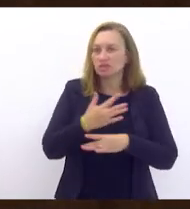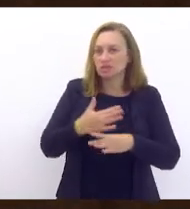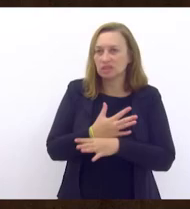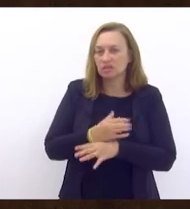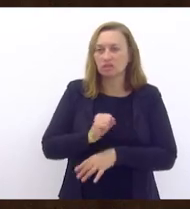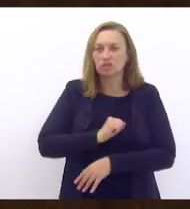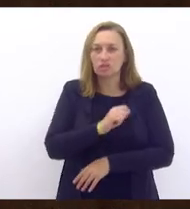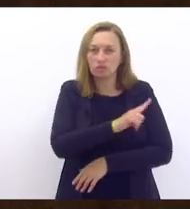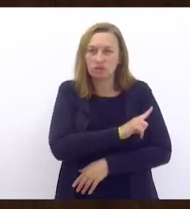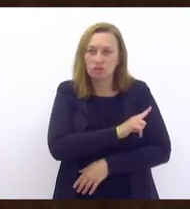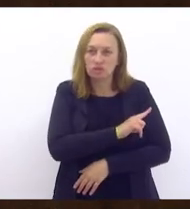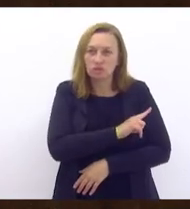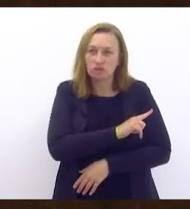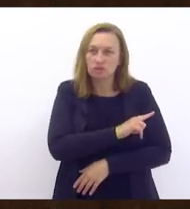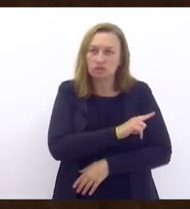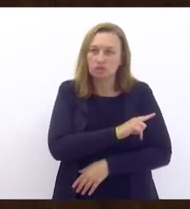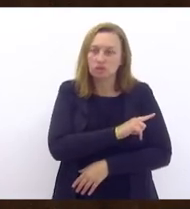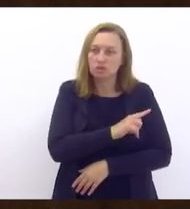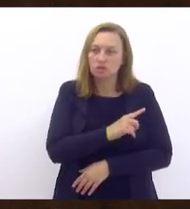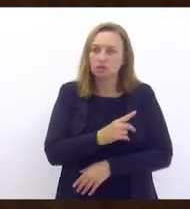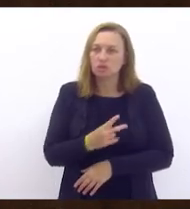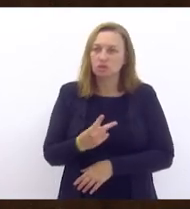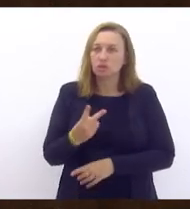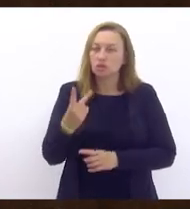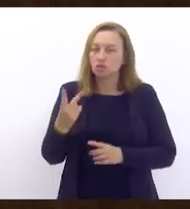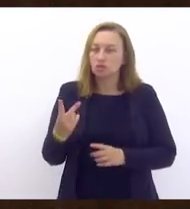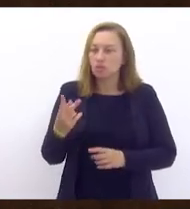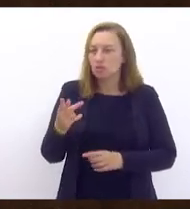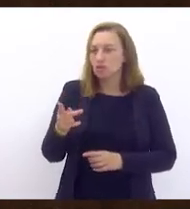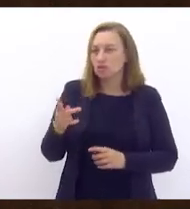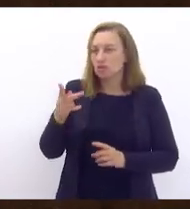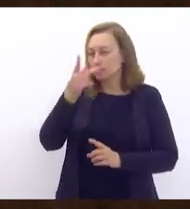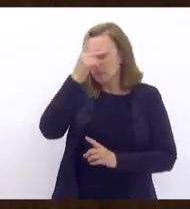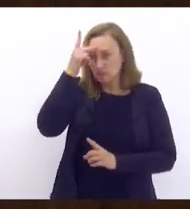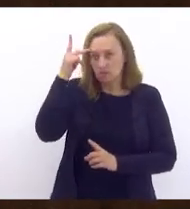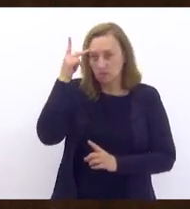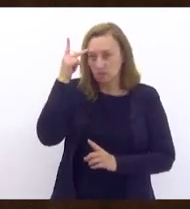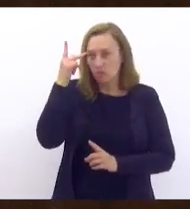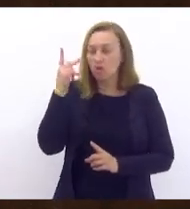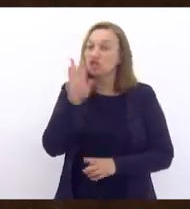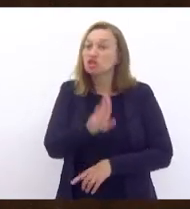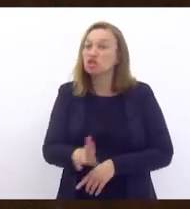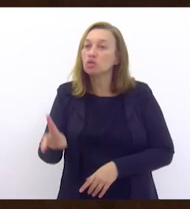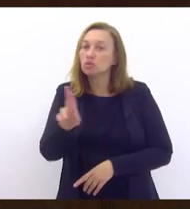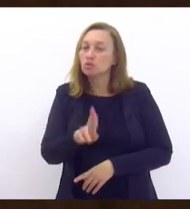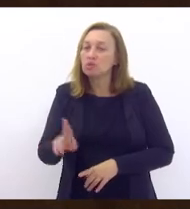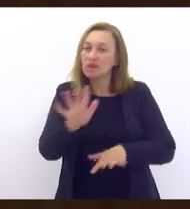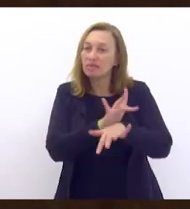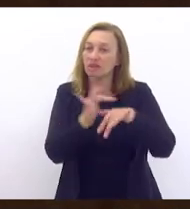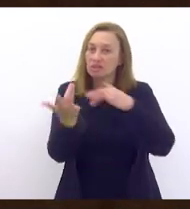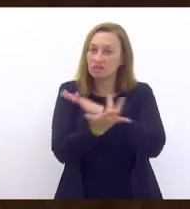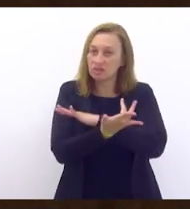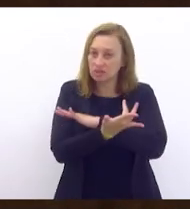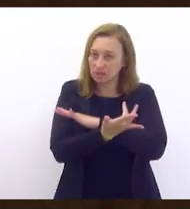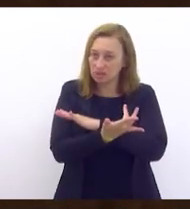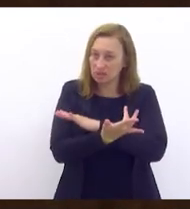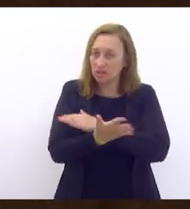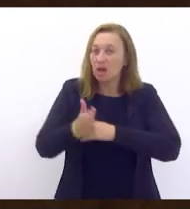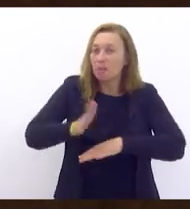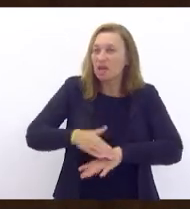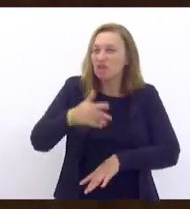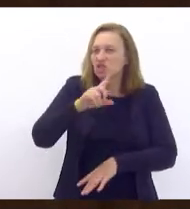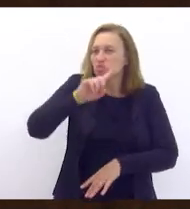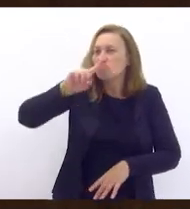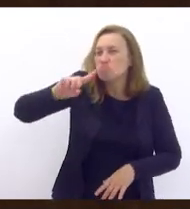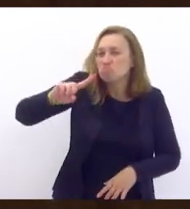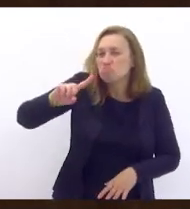São Gonçalo, duas influenciadoras que utilizavam uma rede social de mais de 1 milhão